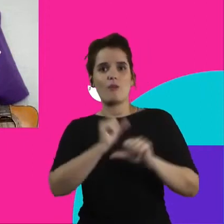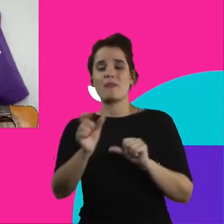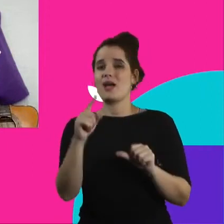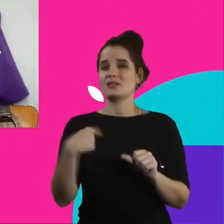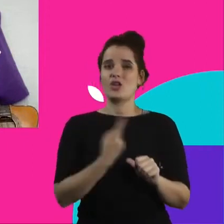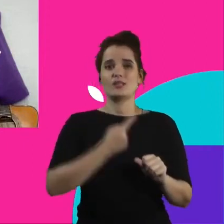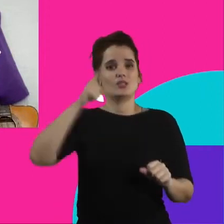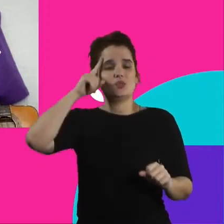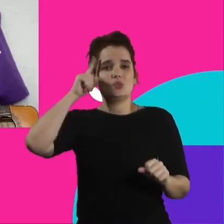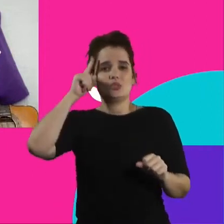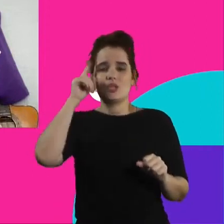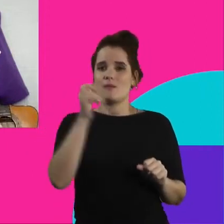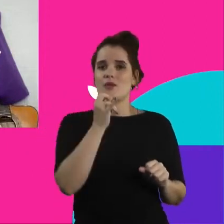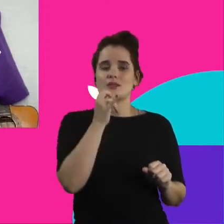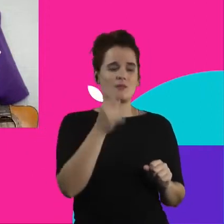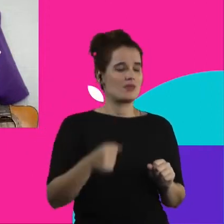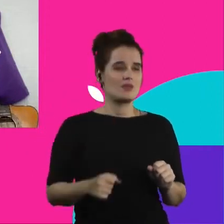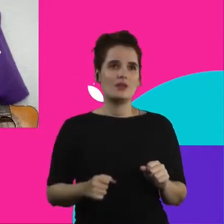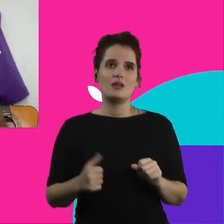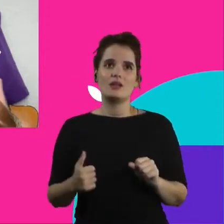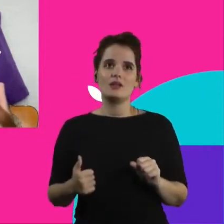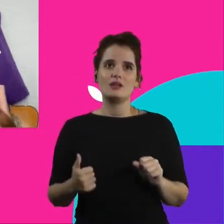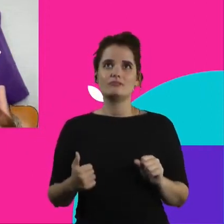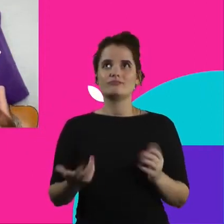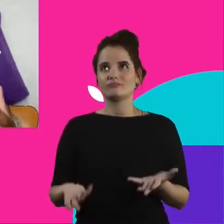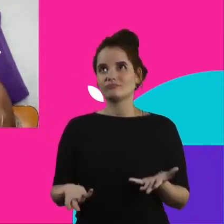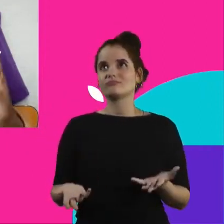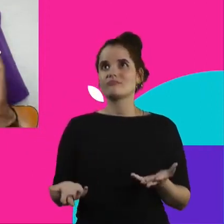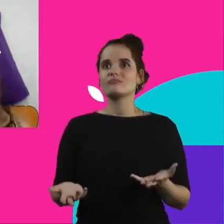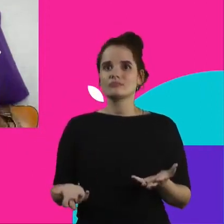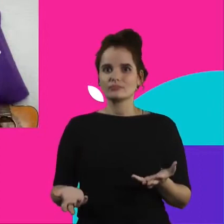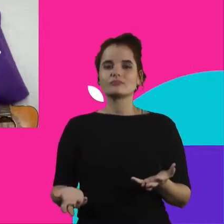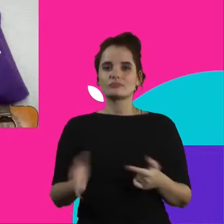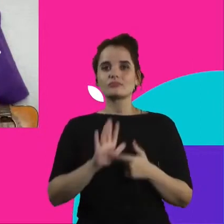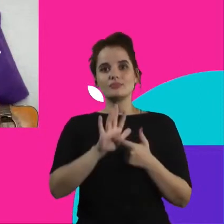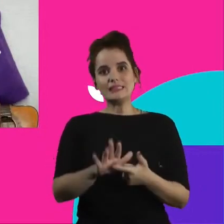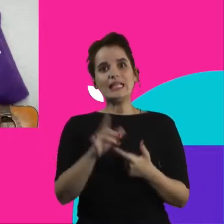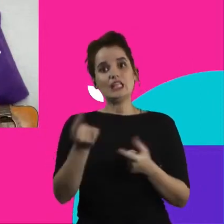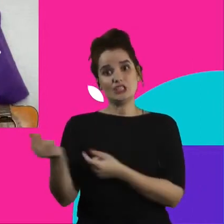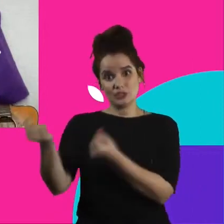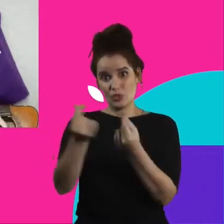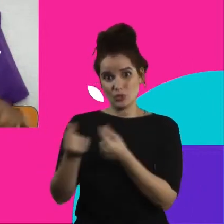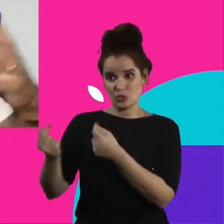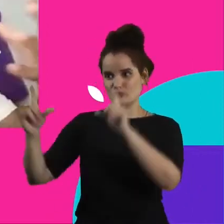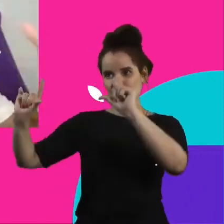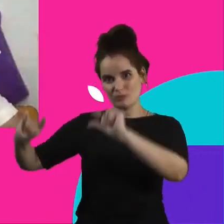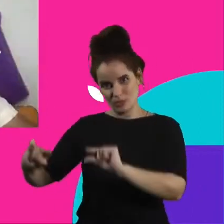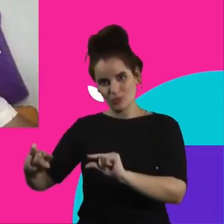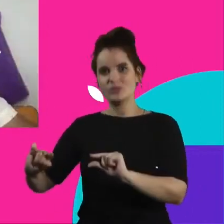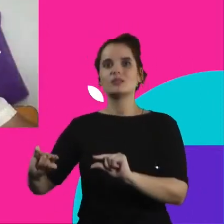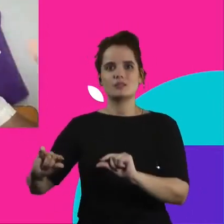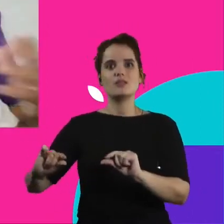diário de fazermos com que essa possibilidade que temos de reduzir os custos das operações,